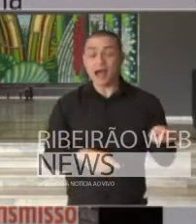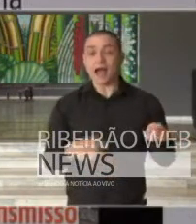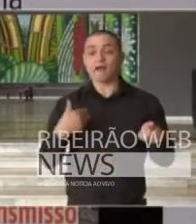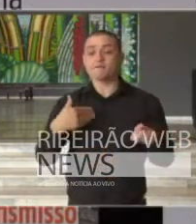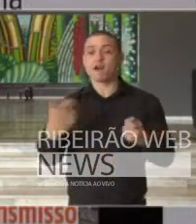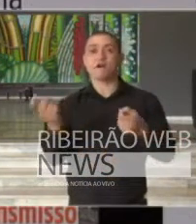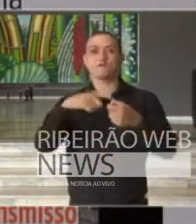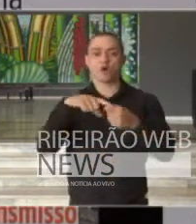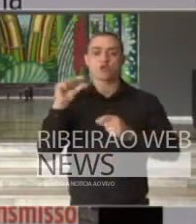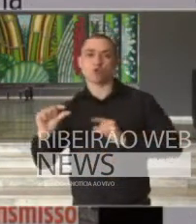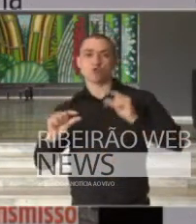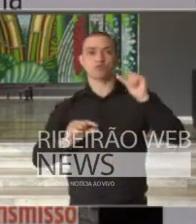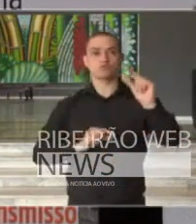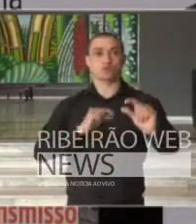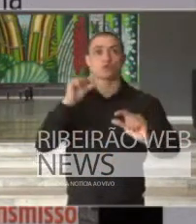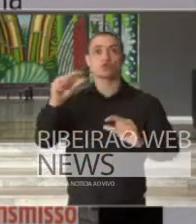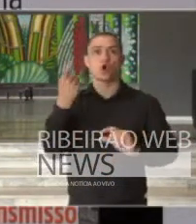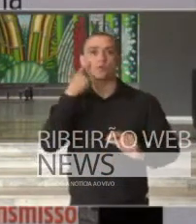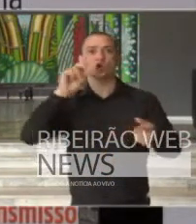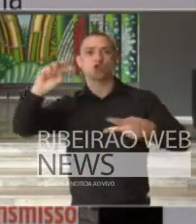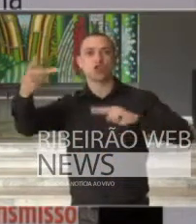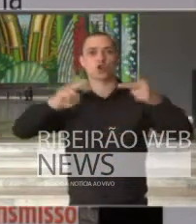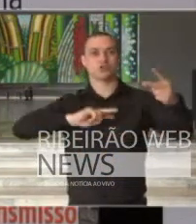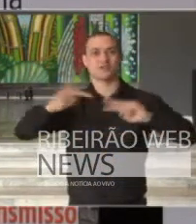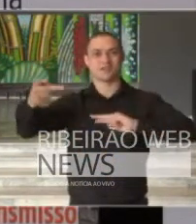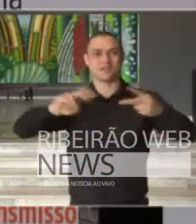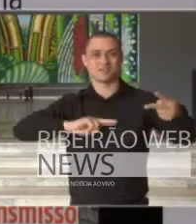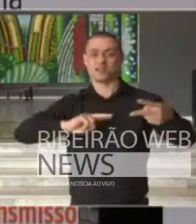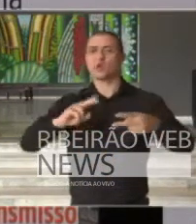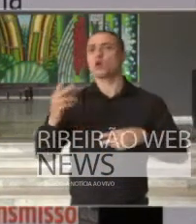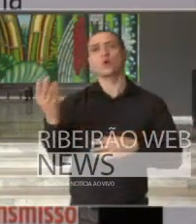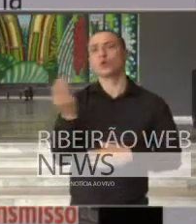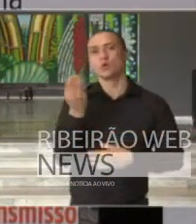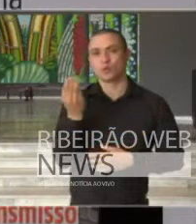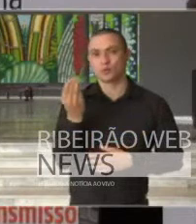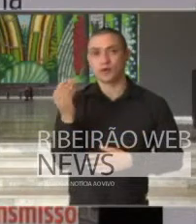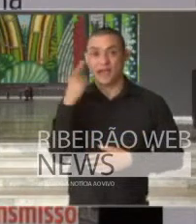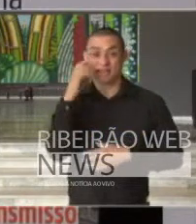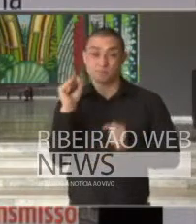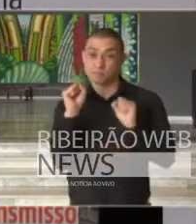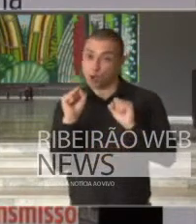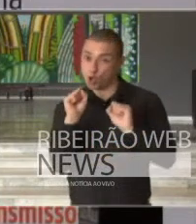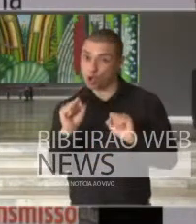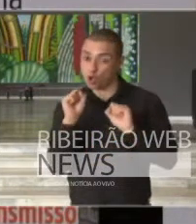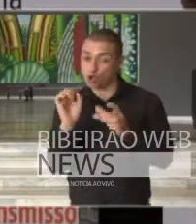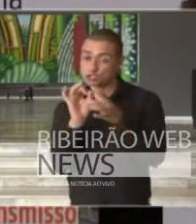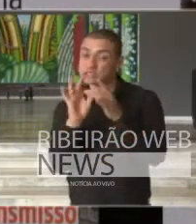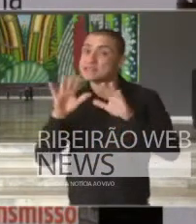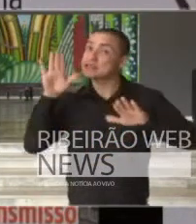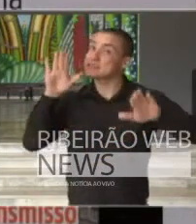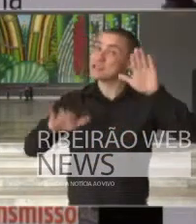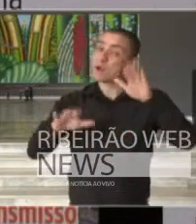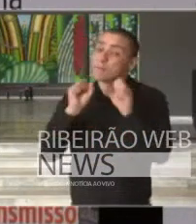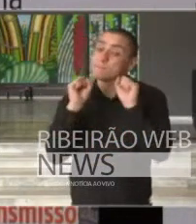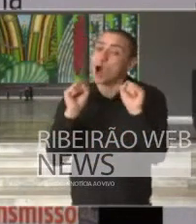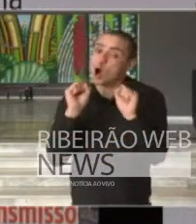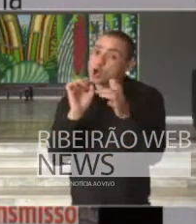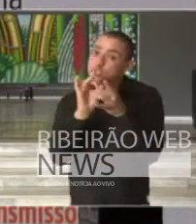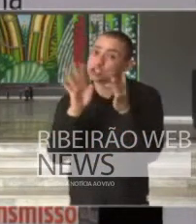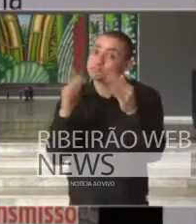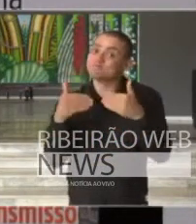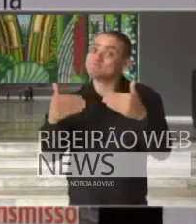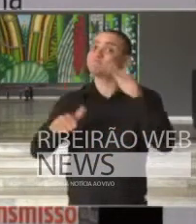a volta em forma de rodízios, numa possível liberação, porque